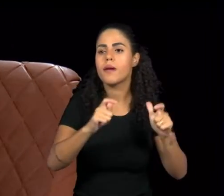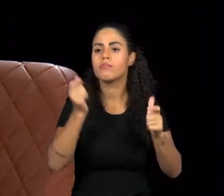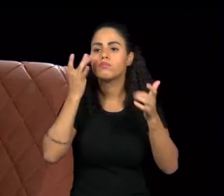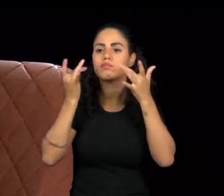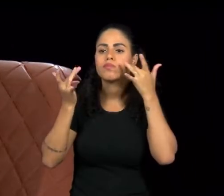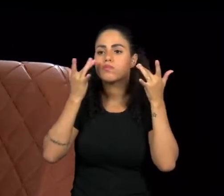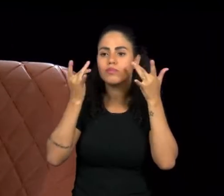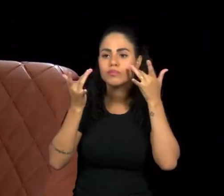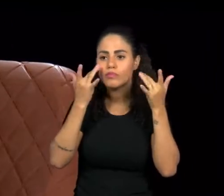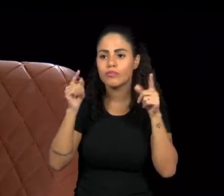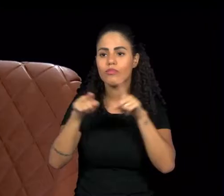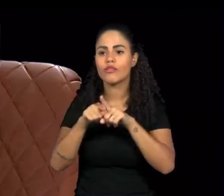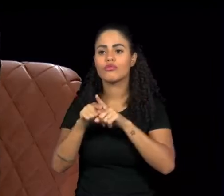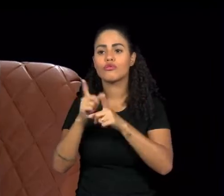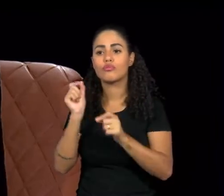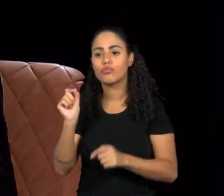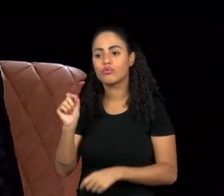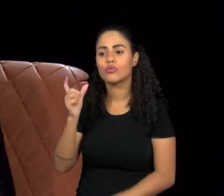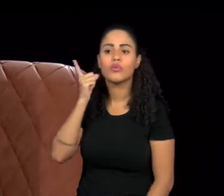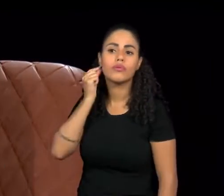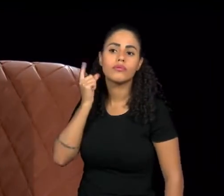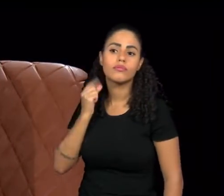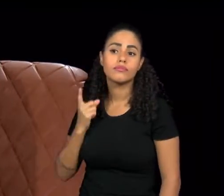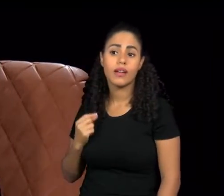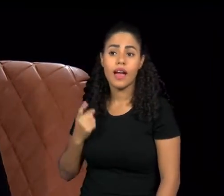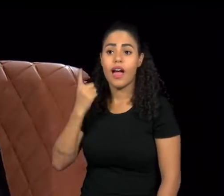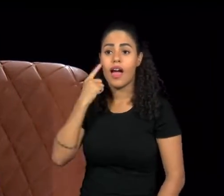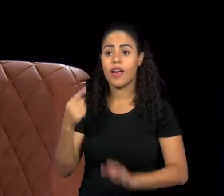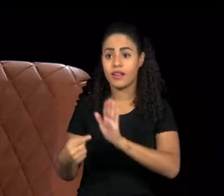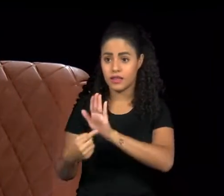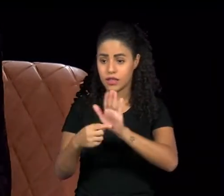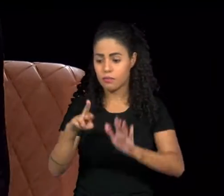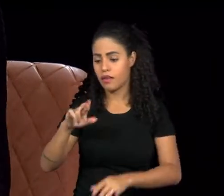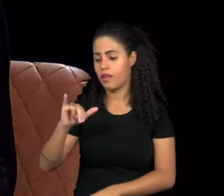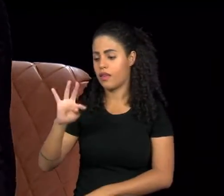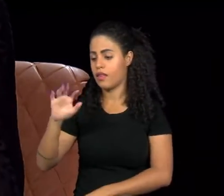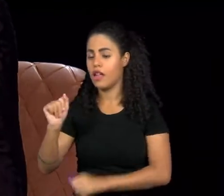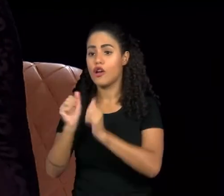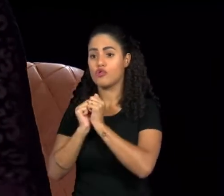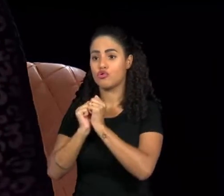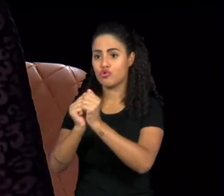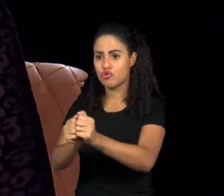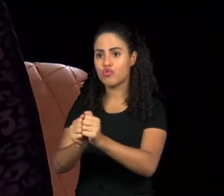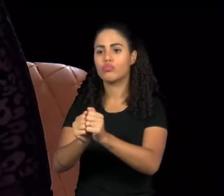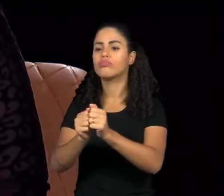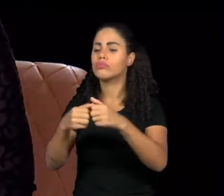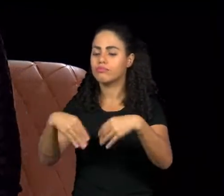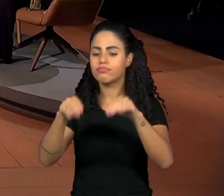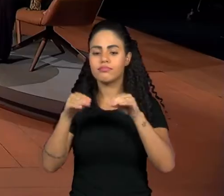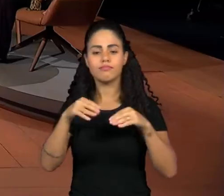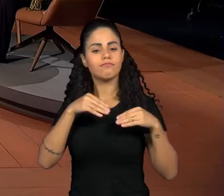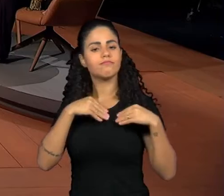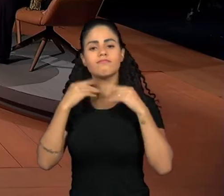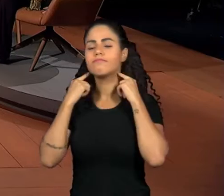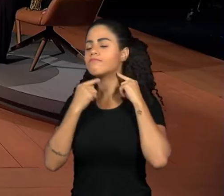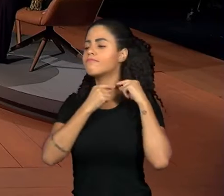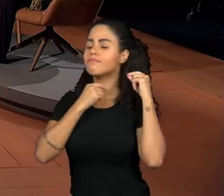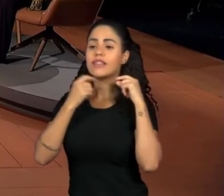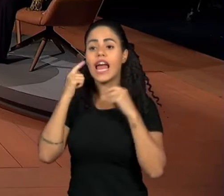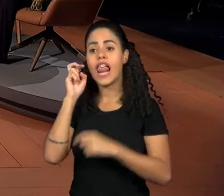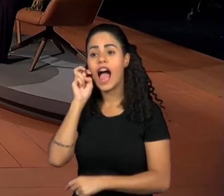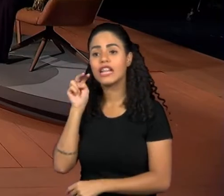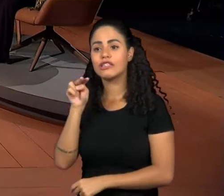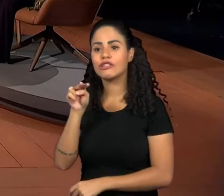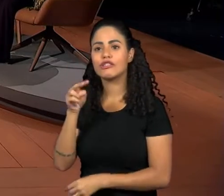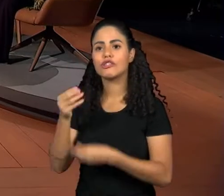a Tarsila do Amaral e a Anita Malfatti, que iam juntas com seus lencinhos e tudo mais, assistir.